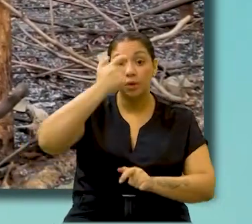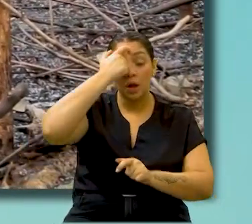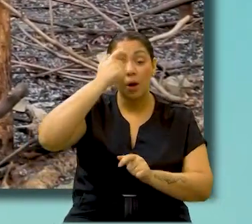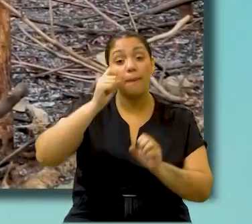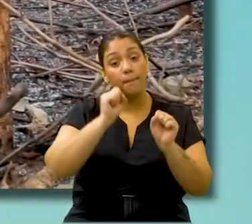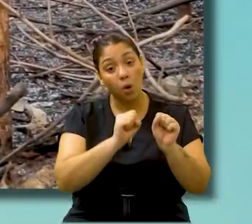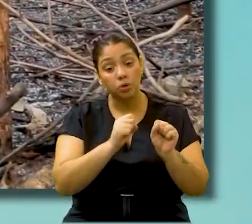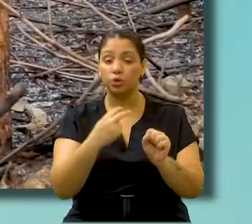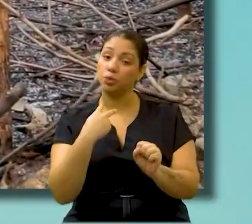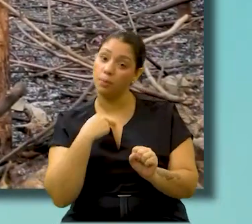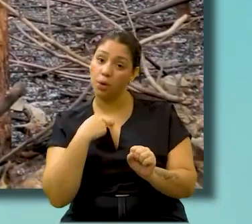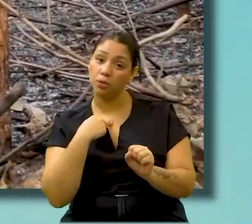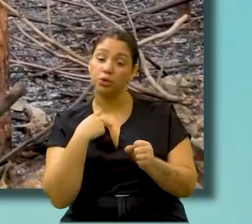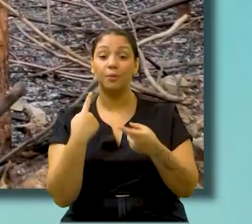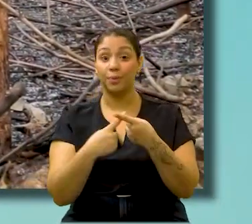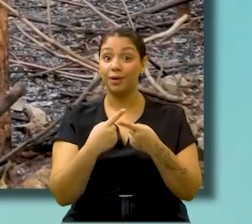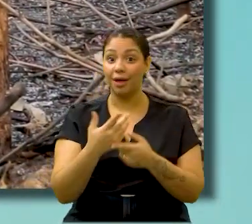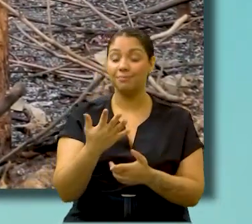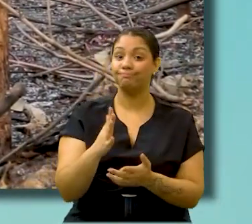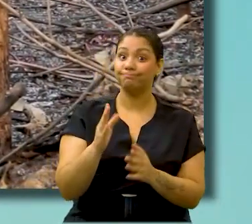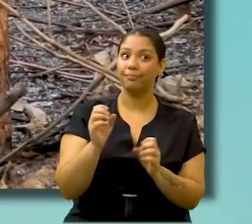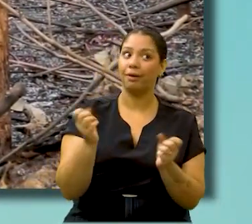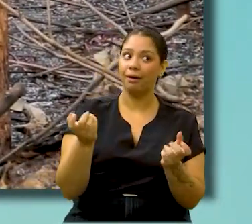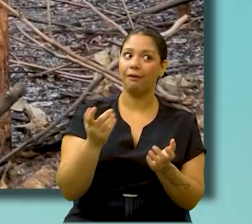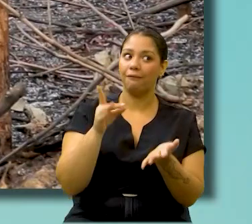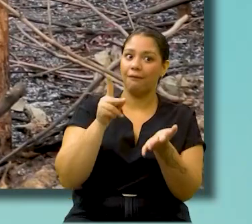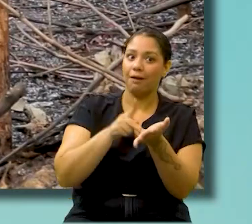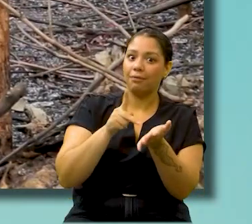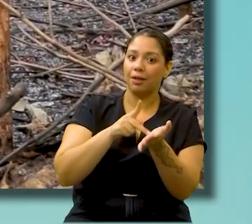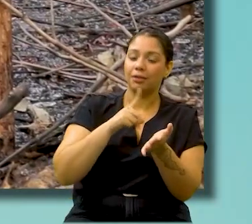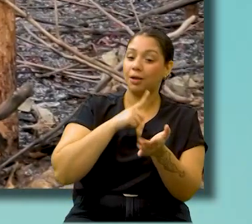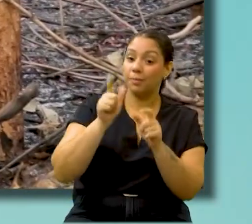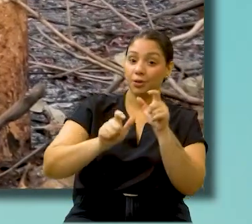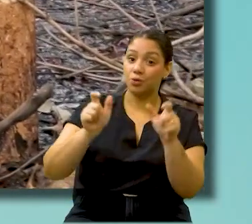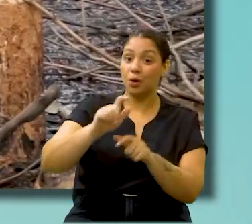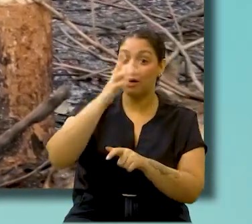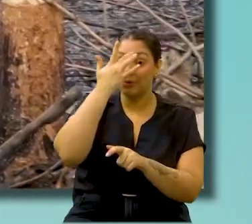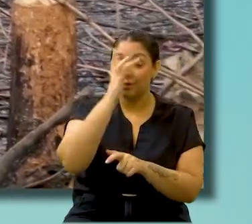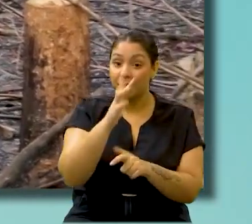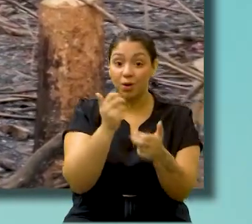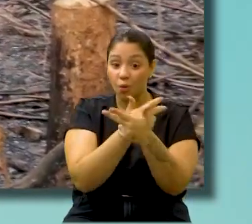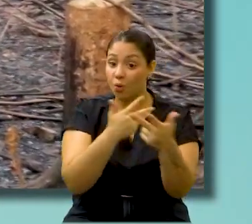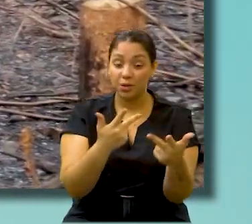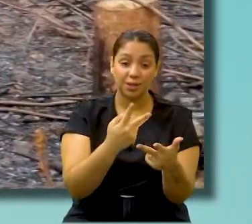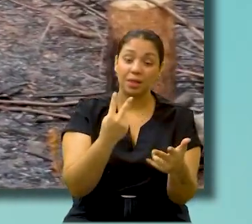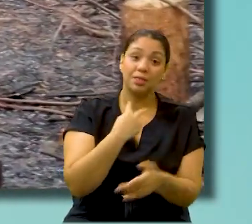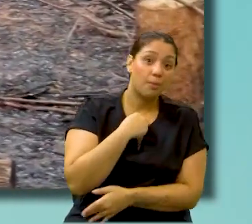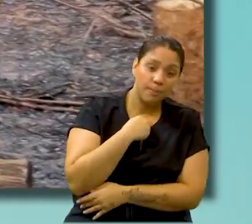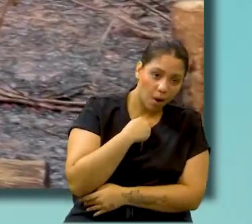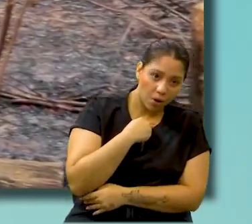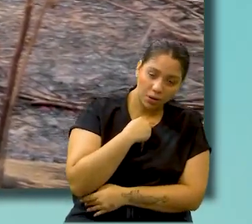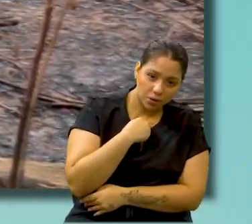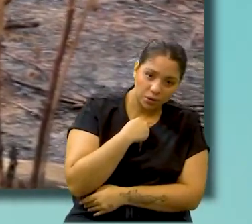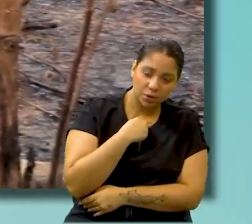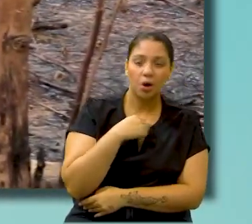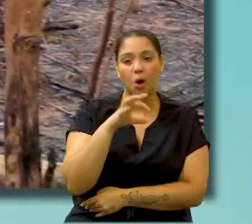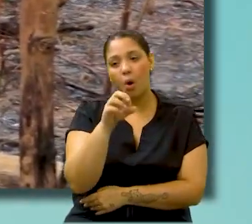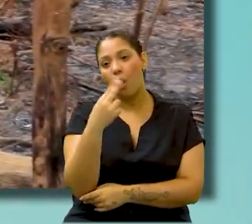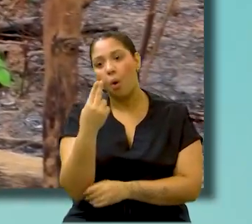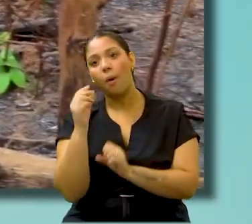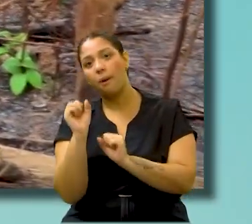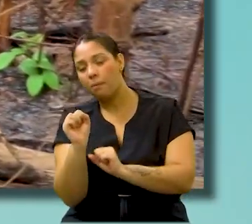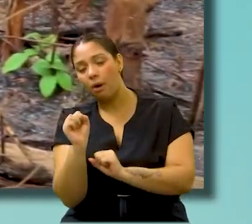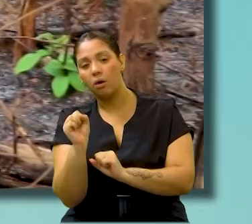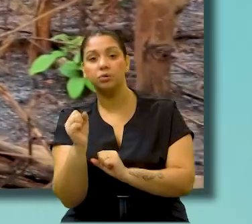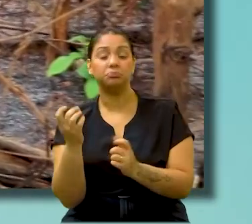tenha consciência do que pode e do que não pode, porque, incrível que pareça, tem muita gente que ainda não sabe que determinadas ações não podem